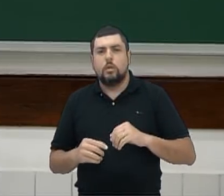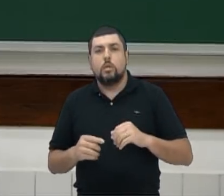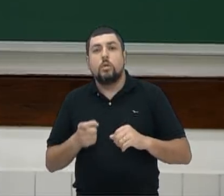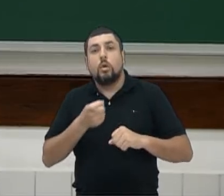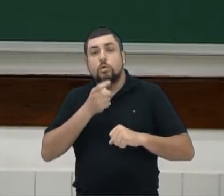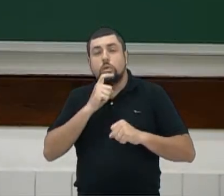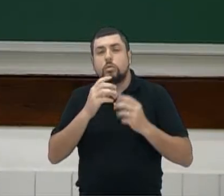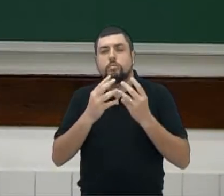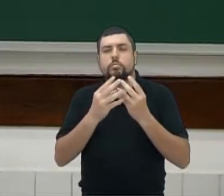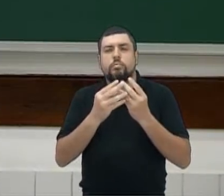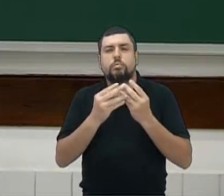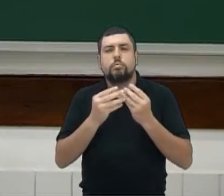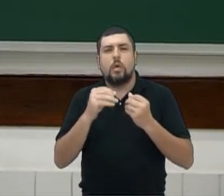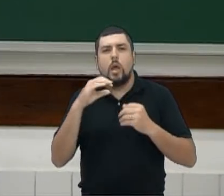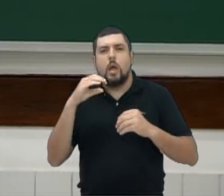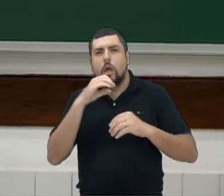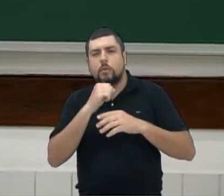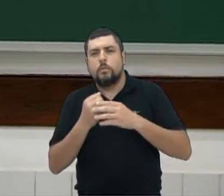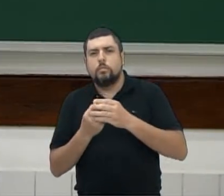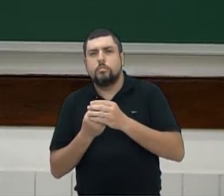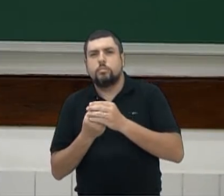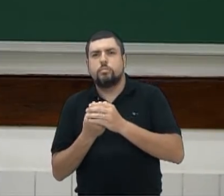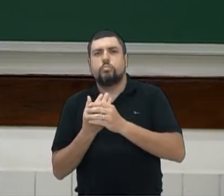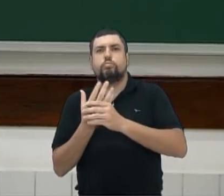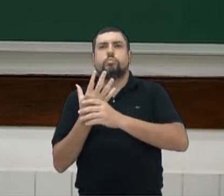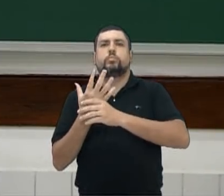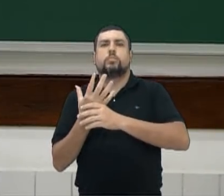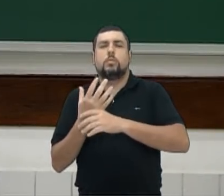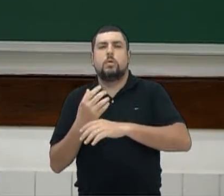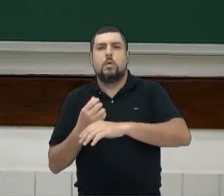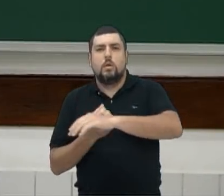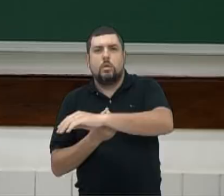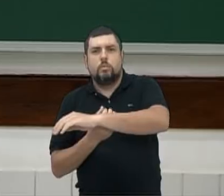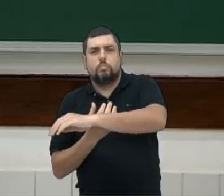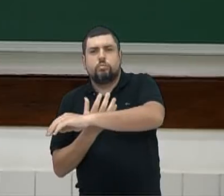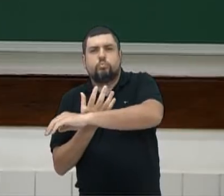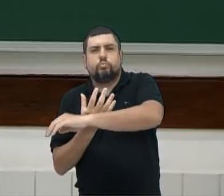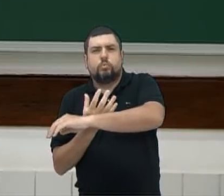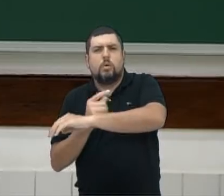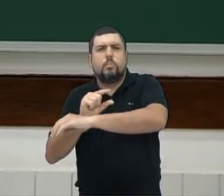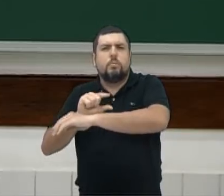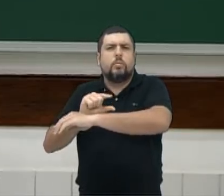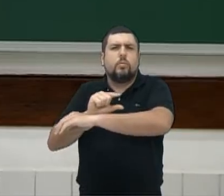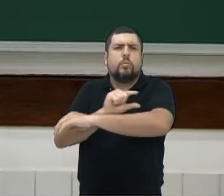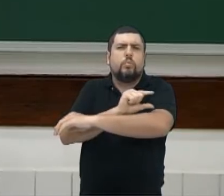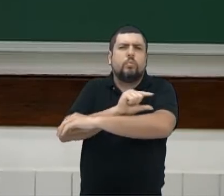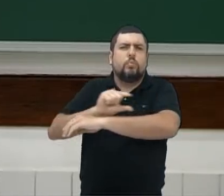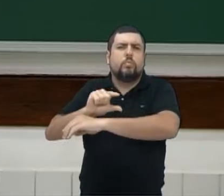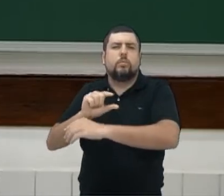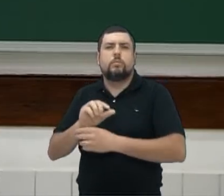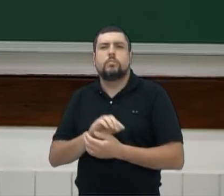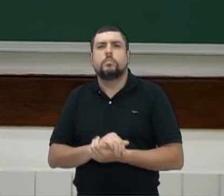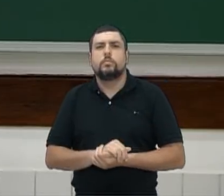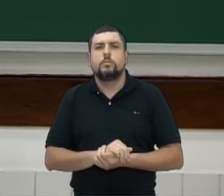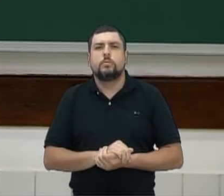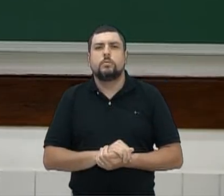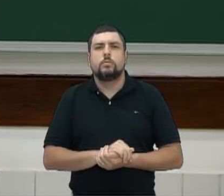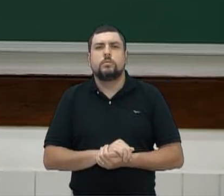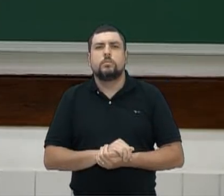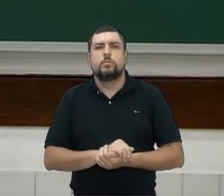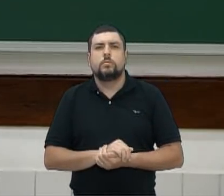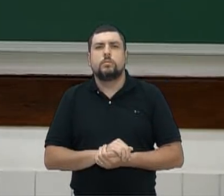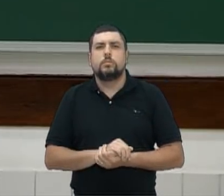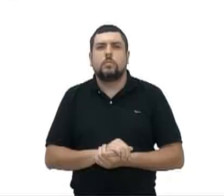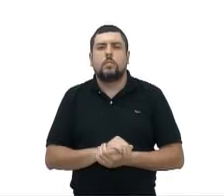rapidamente se desenvolve, porém, desenvolvendo uma vegetação de pequeno porte. Aqui, ó, a gente vai ver